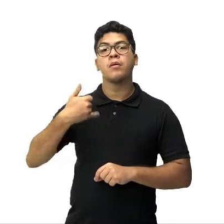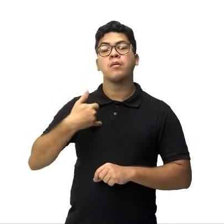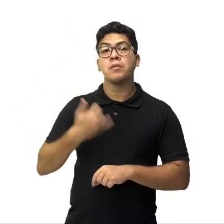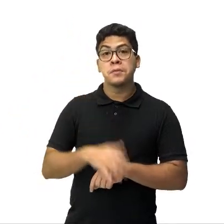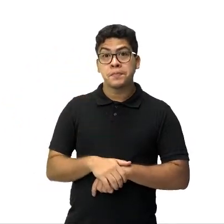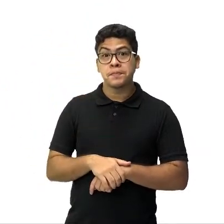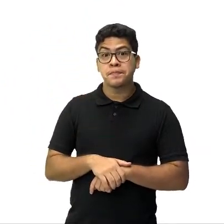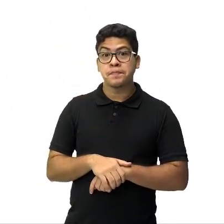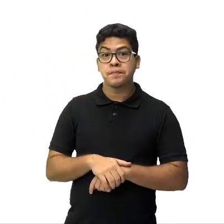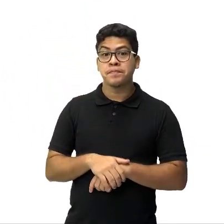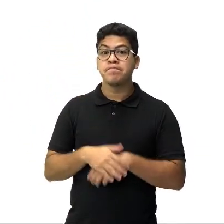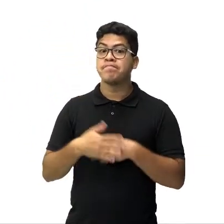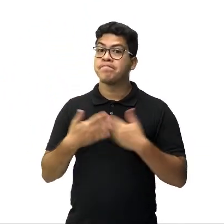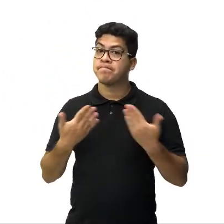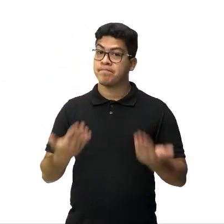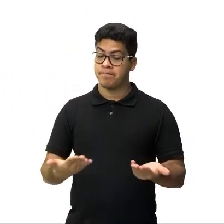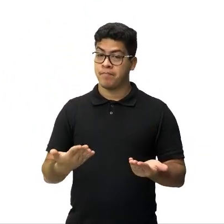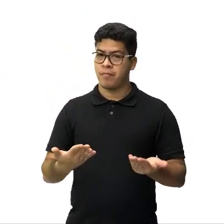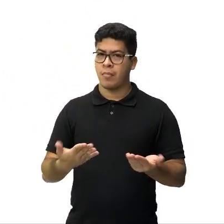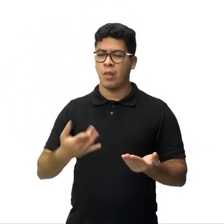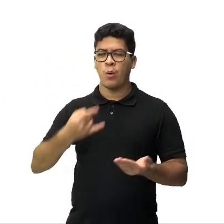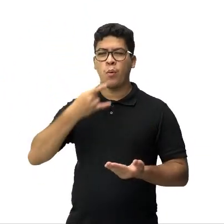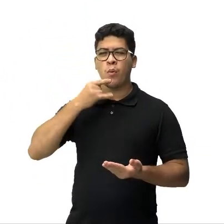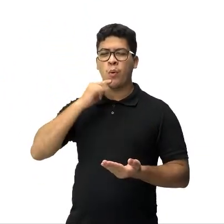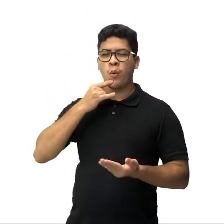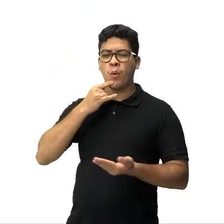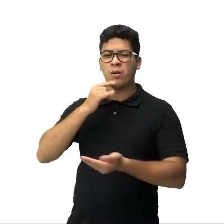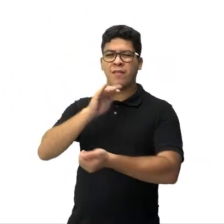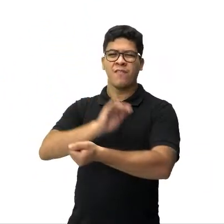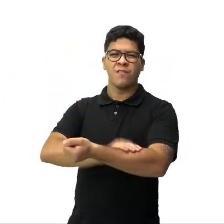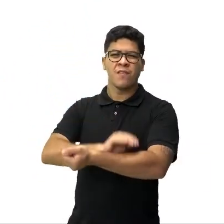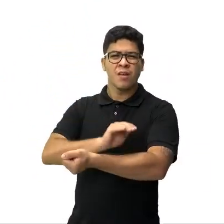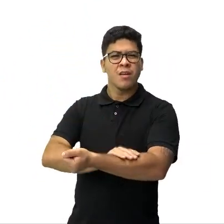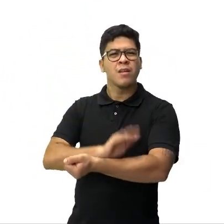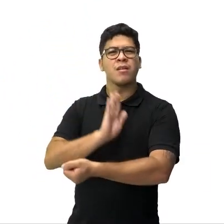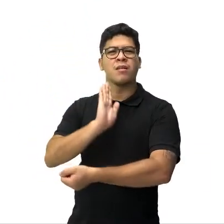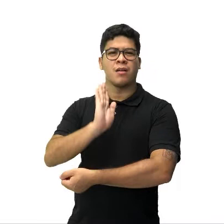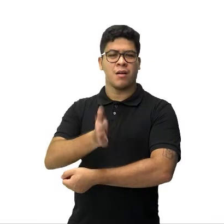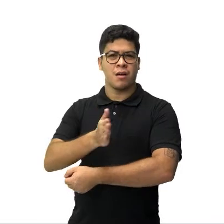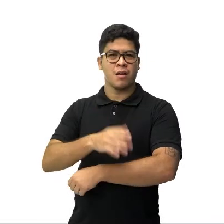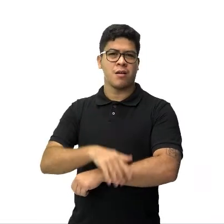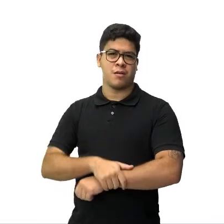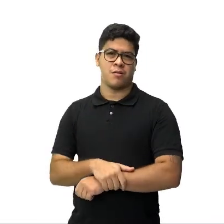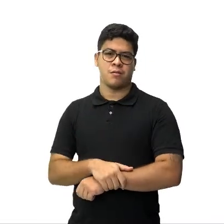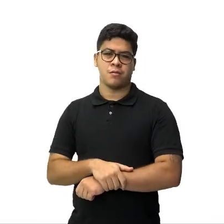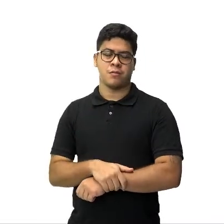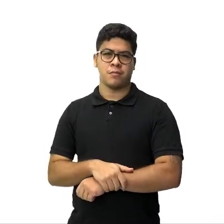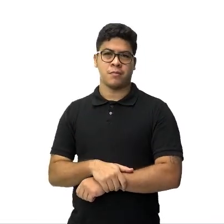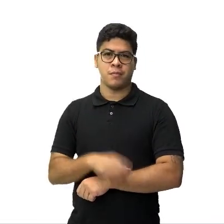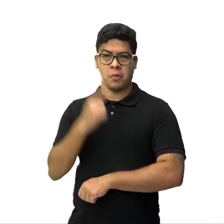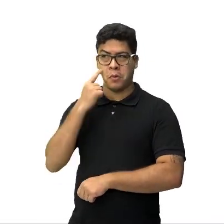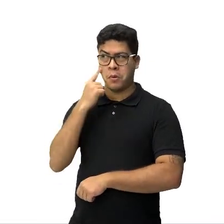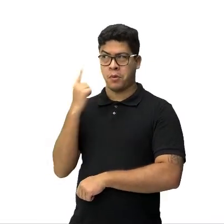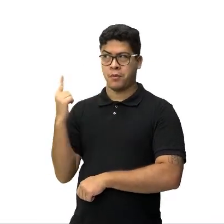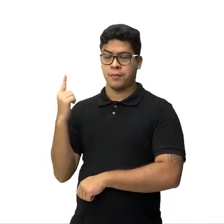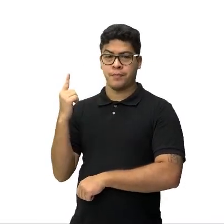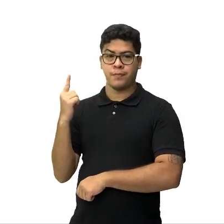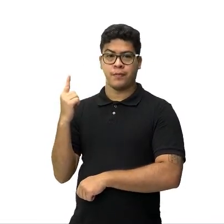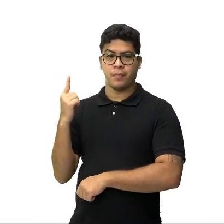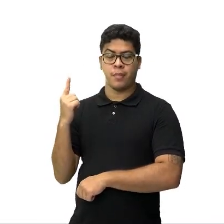dependente de álcool, de dependência do álcool. Vejam lá, ó.